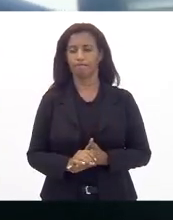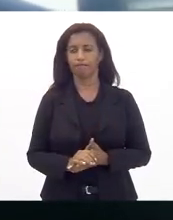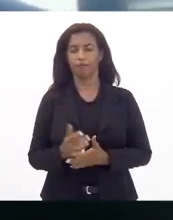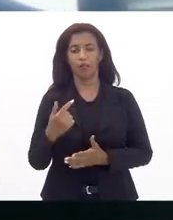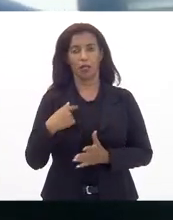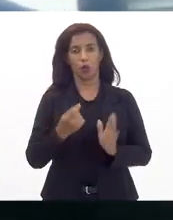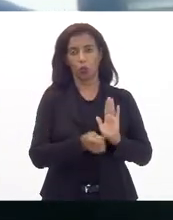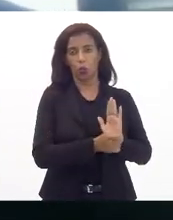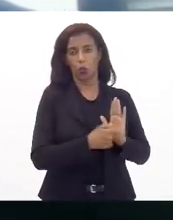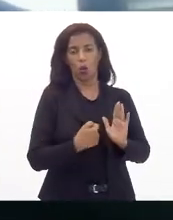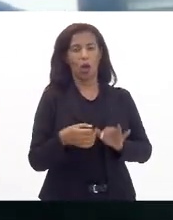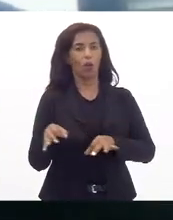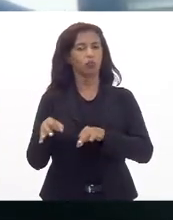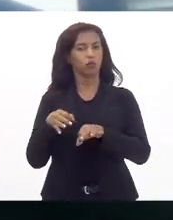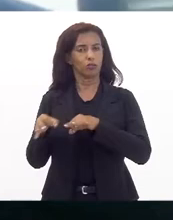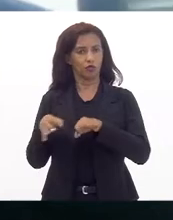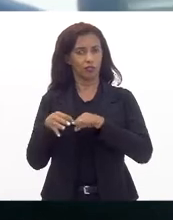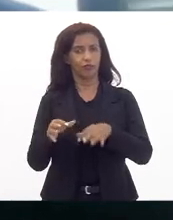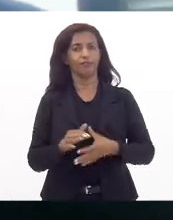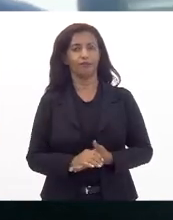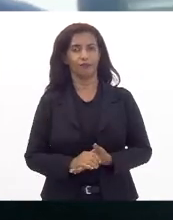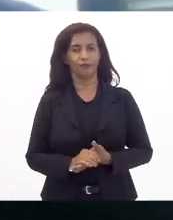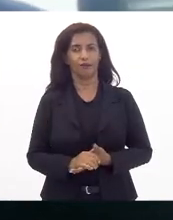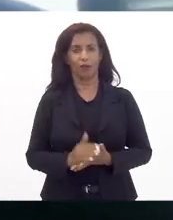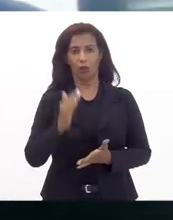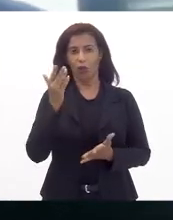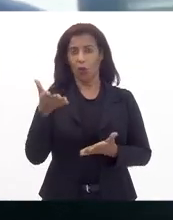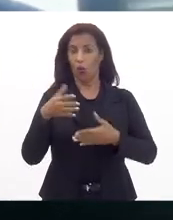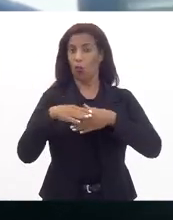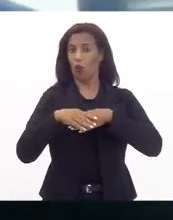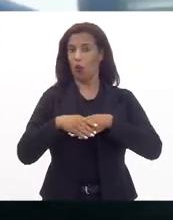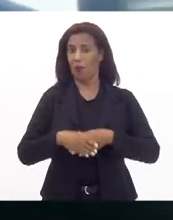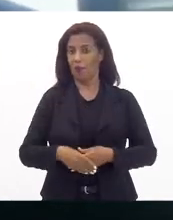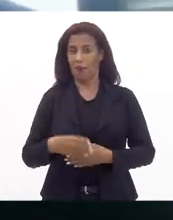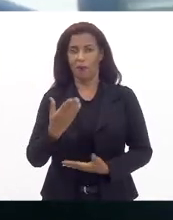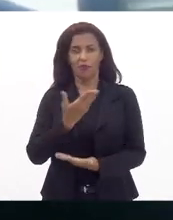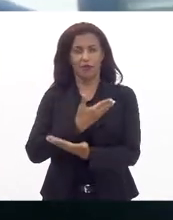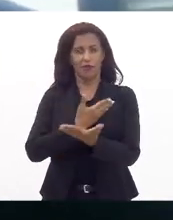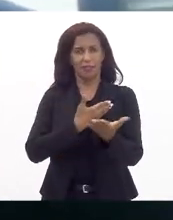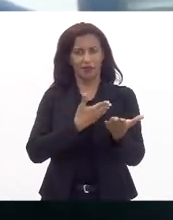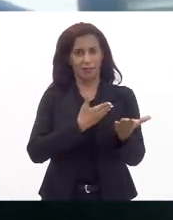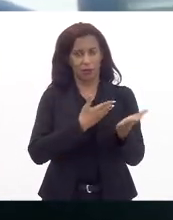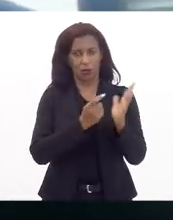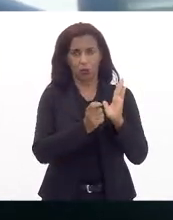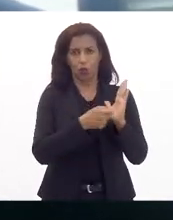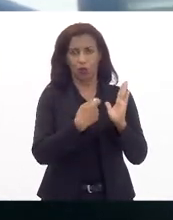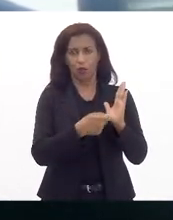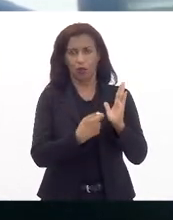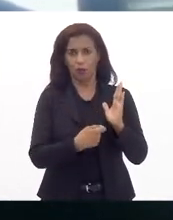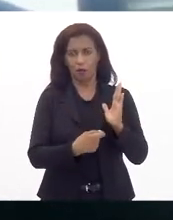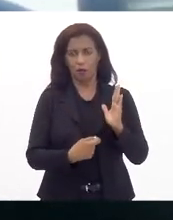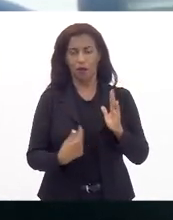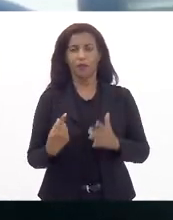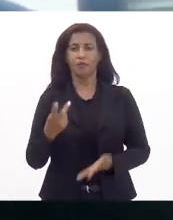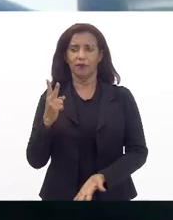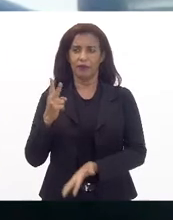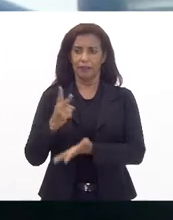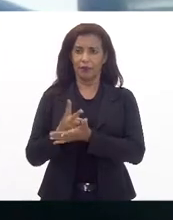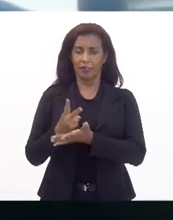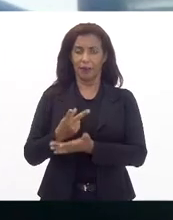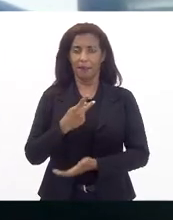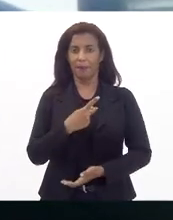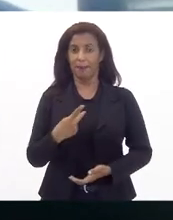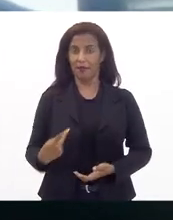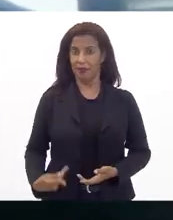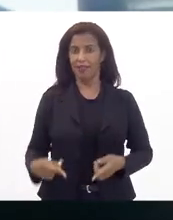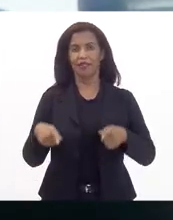quatro coautores nesse projeto comprimento meus companheiros com autores não acho sempre o presidente